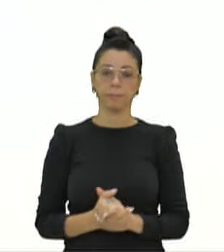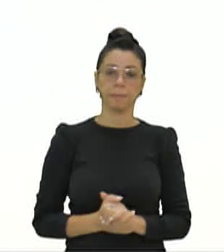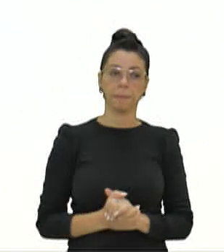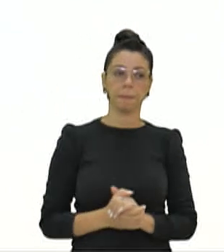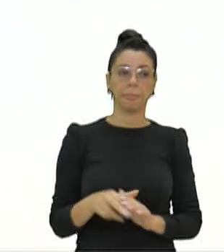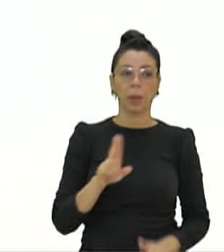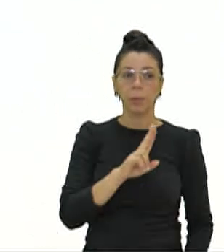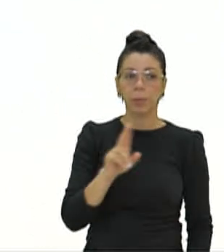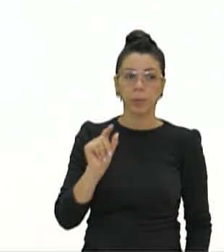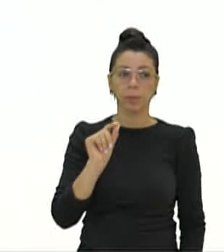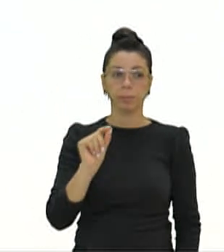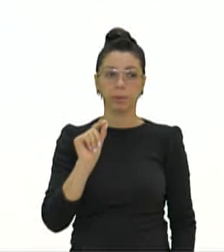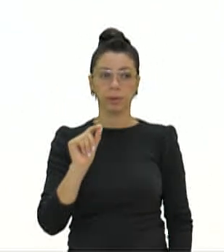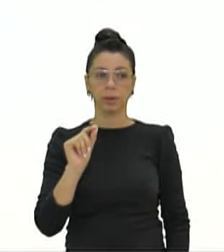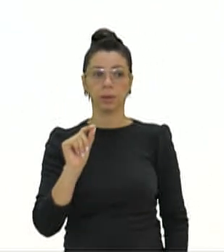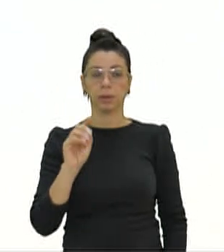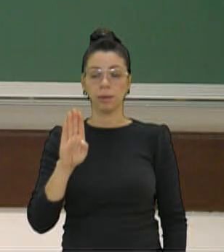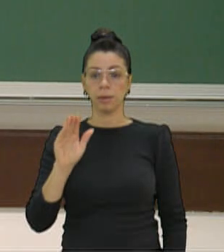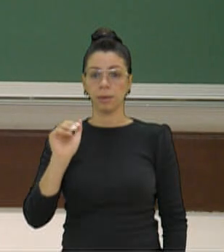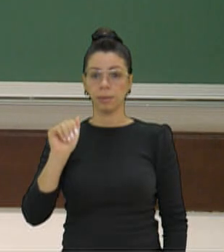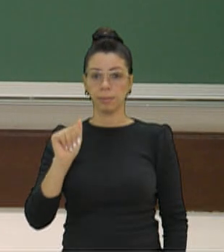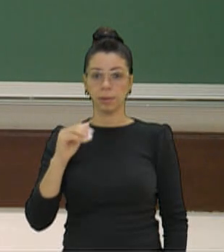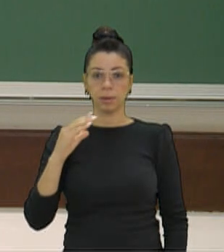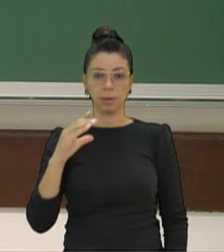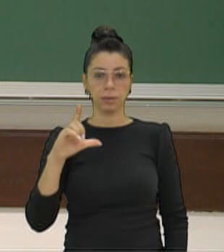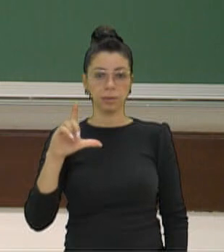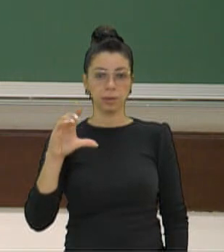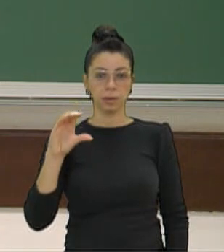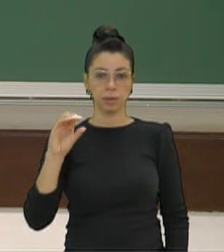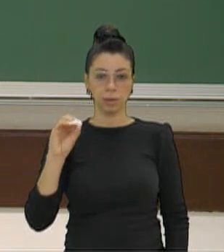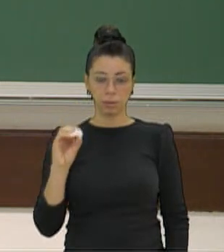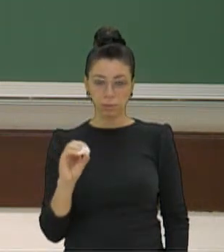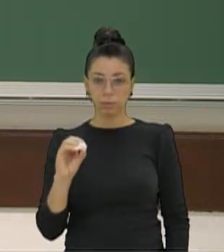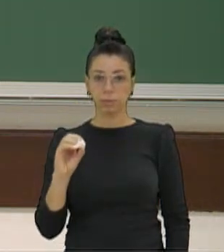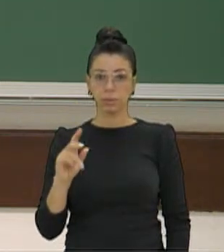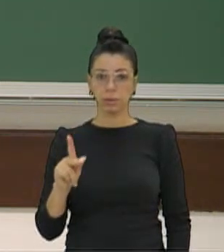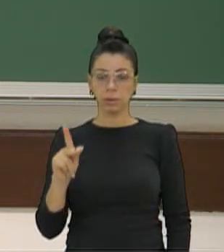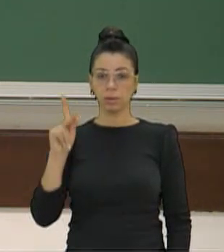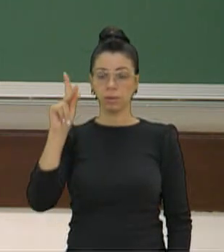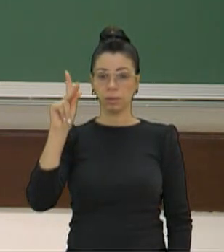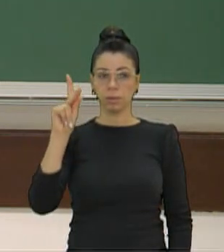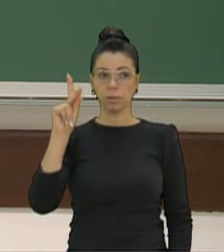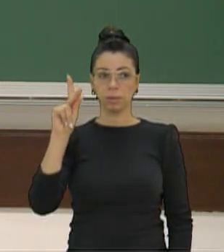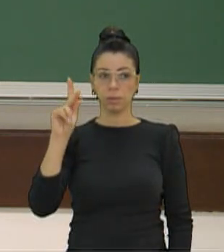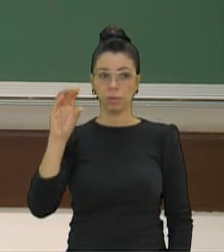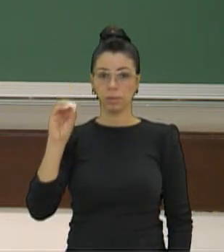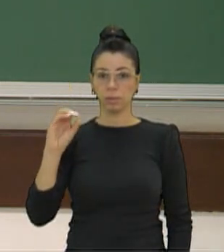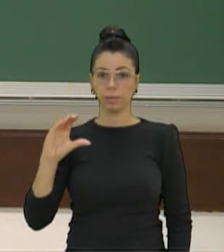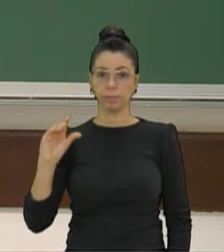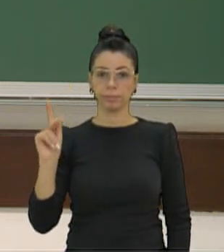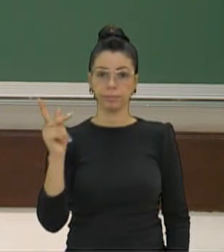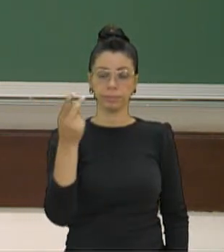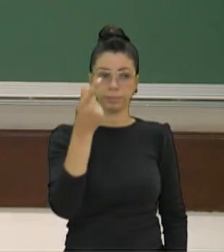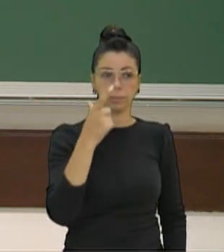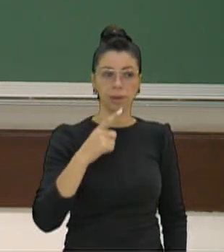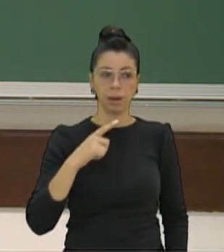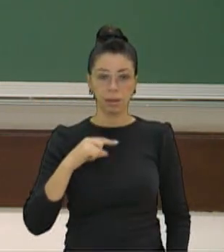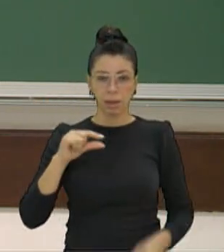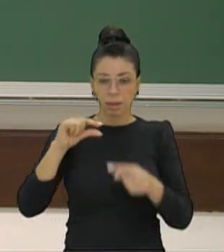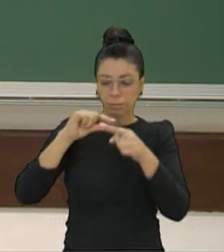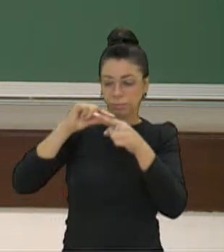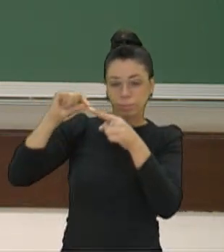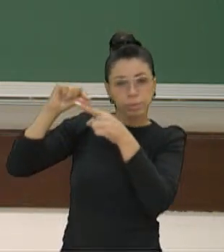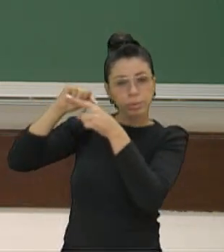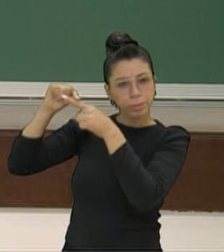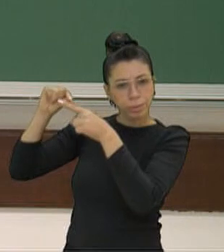Koch, tá? Então, Koch foi o nome do pesquisador que descobriu essa bactéria, então ela tem esse formato de bacilo, por isso que a